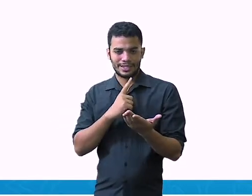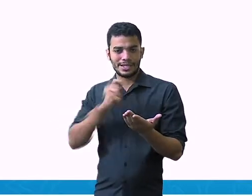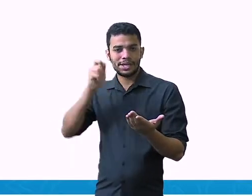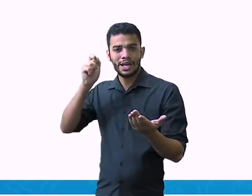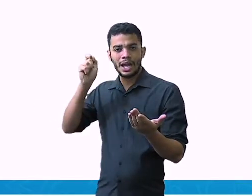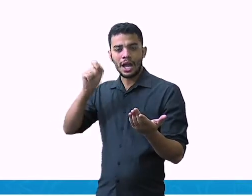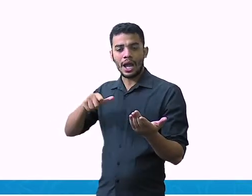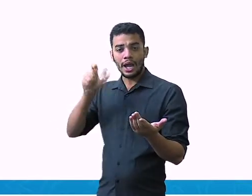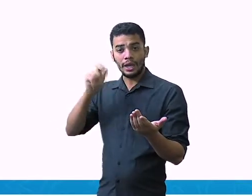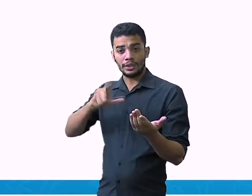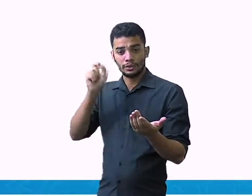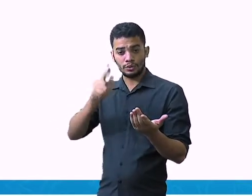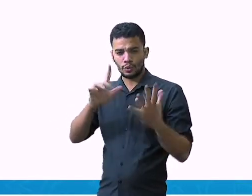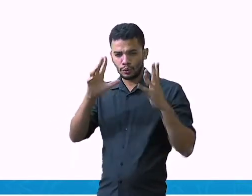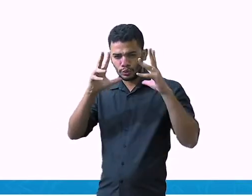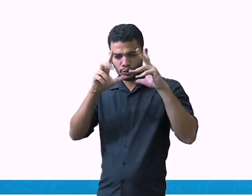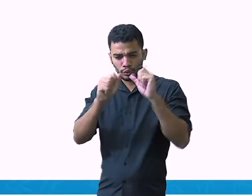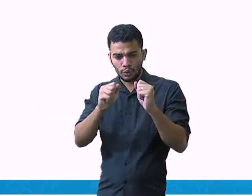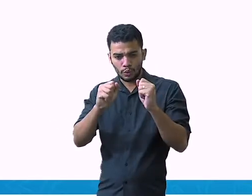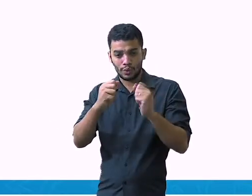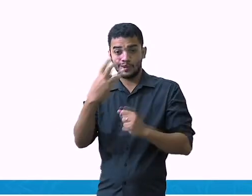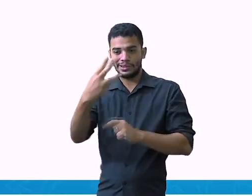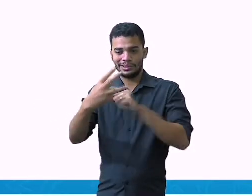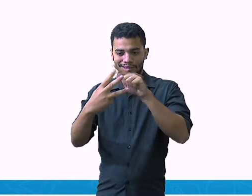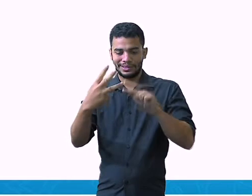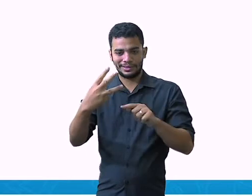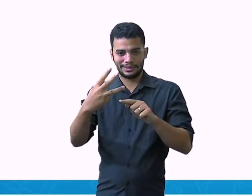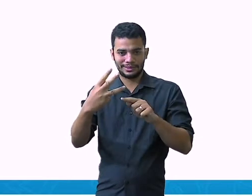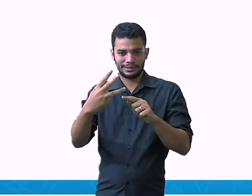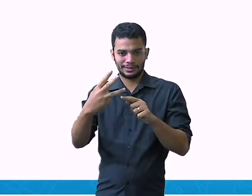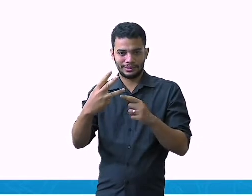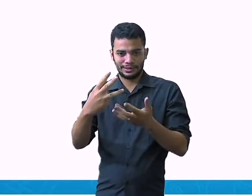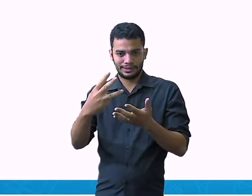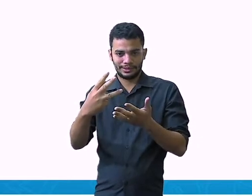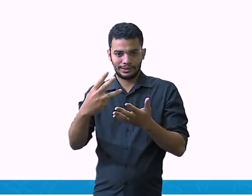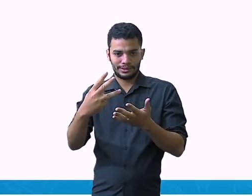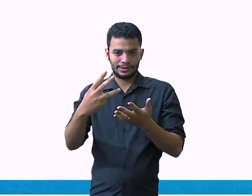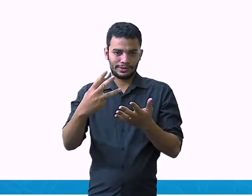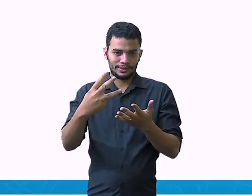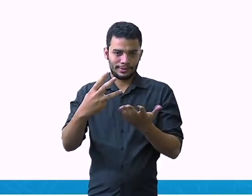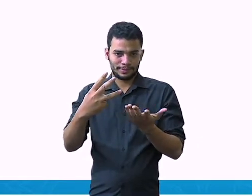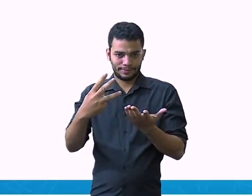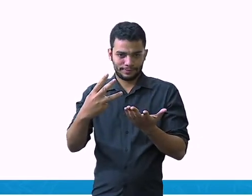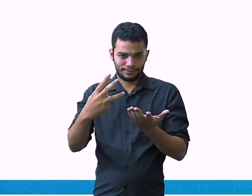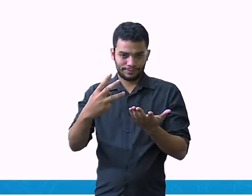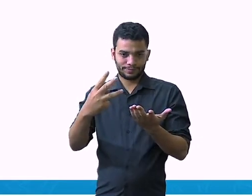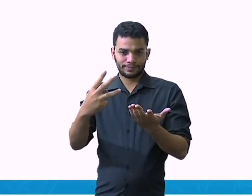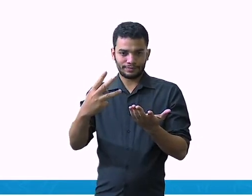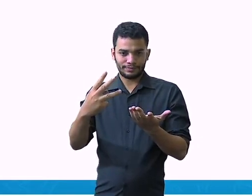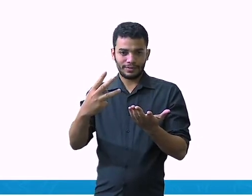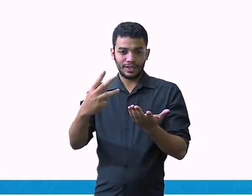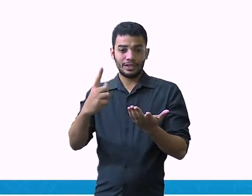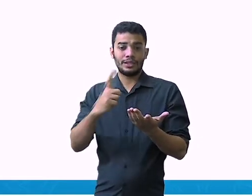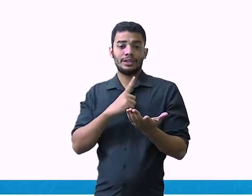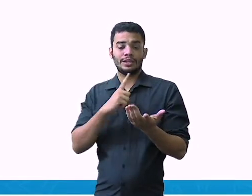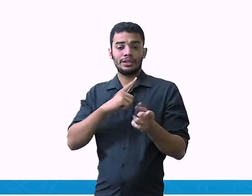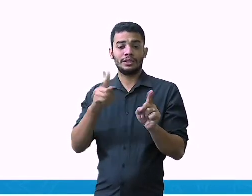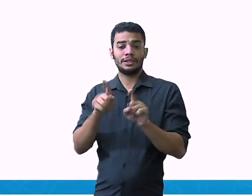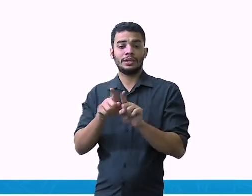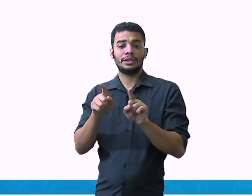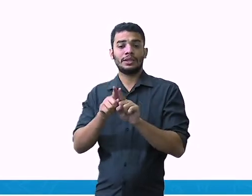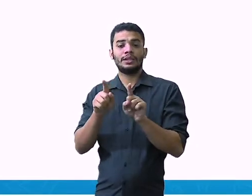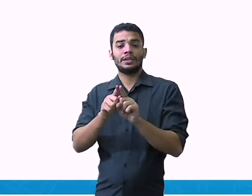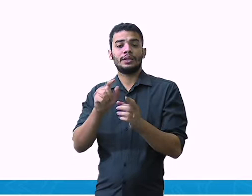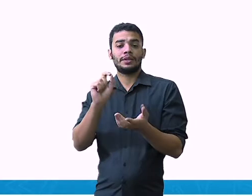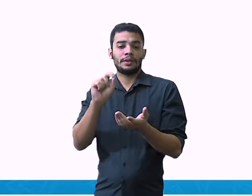Então, essa fração aqui está representando a parte colorida em azul claro,